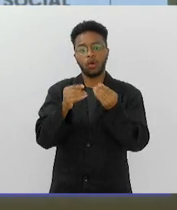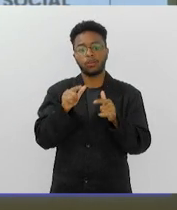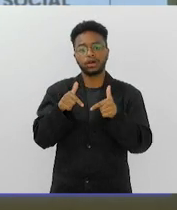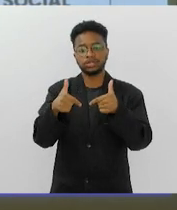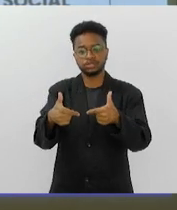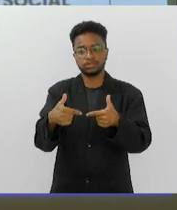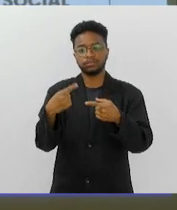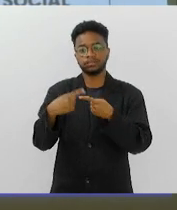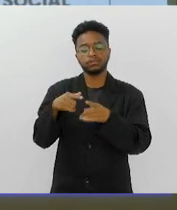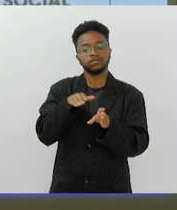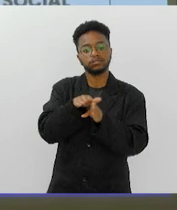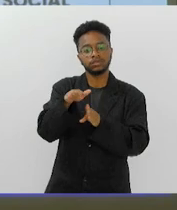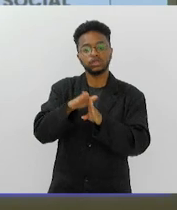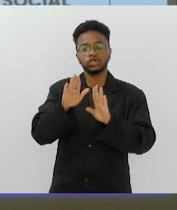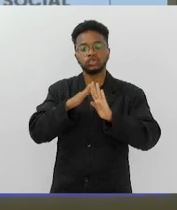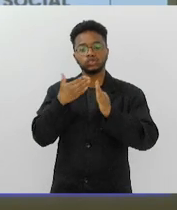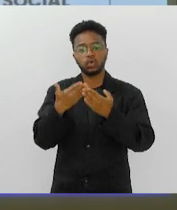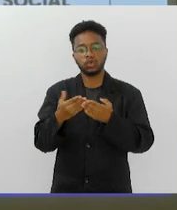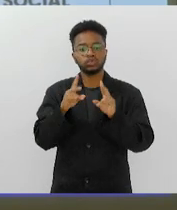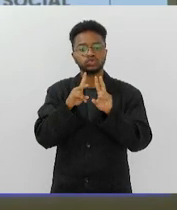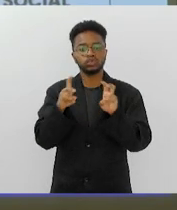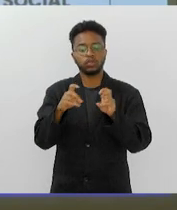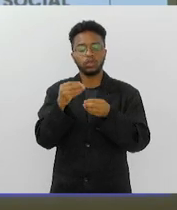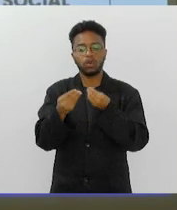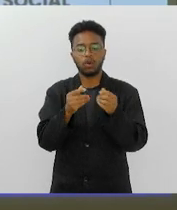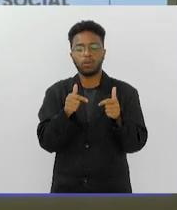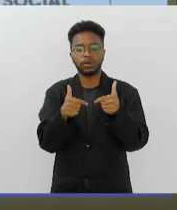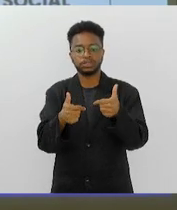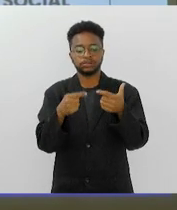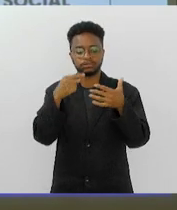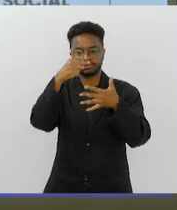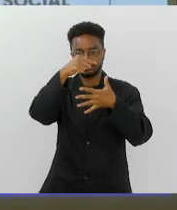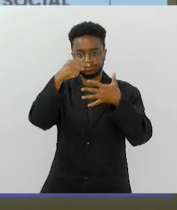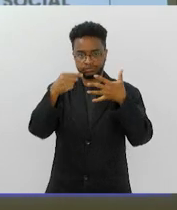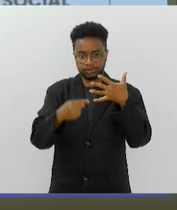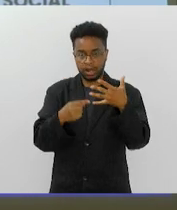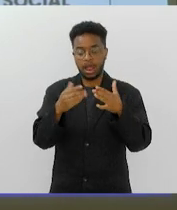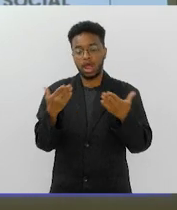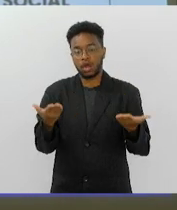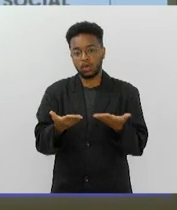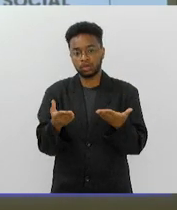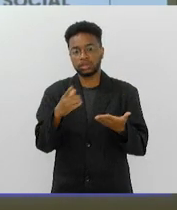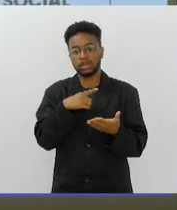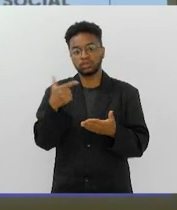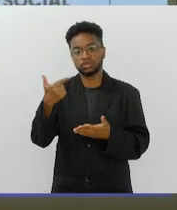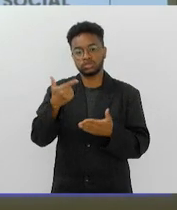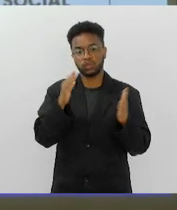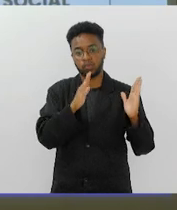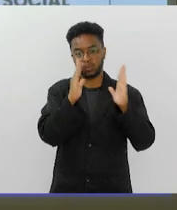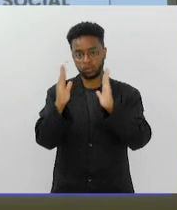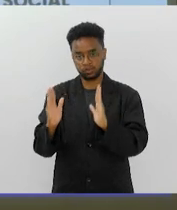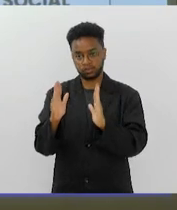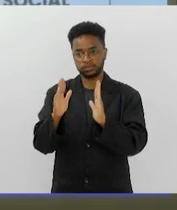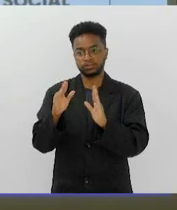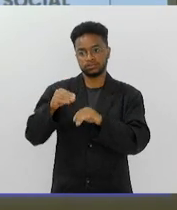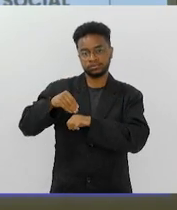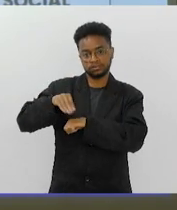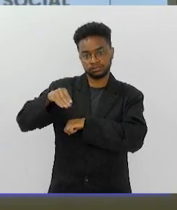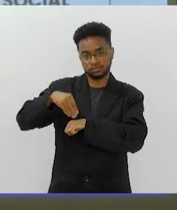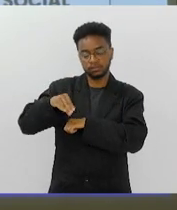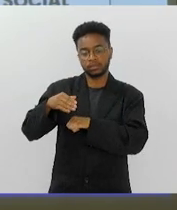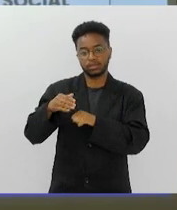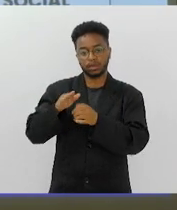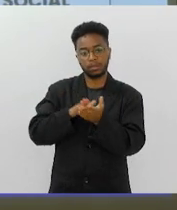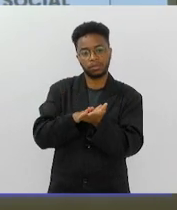escola sobre o que fazer em todas essas situações. Estamos agora na segunda edição desse guia, que vai sair